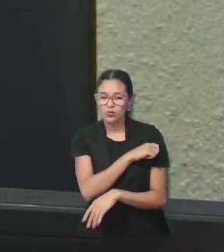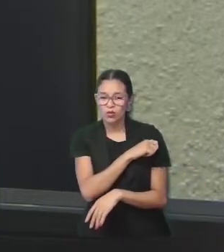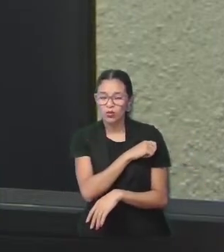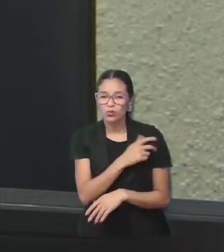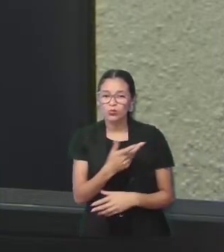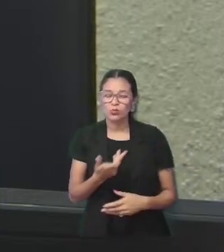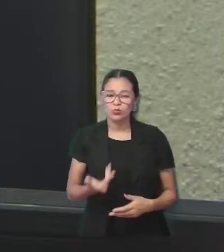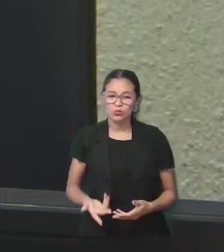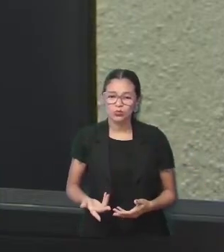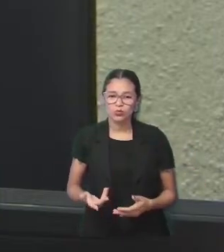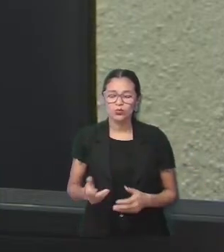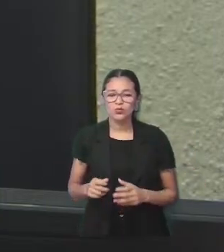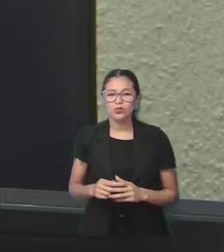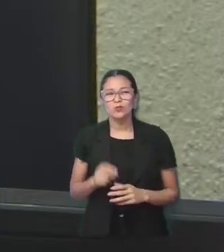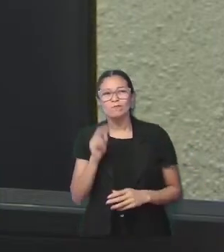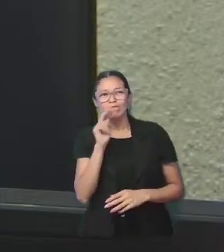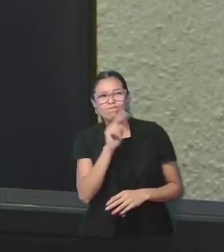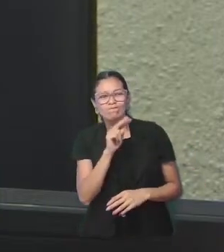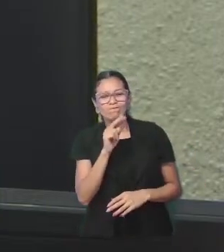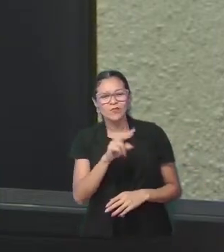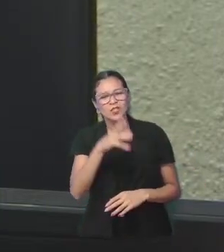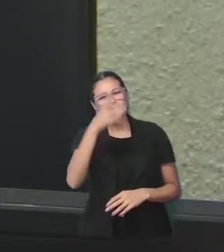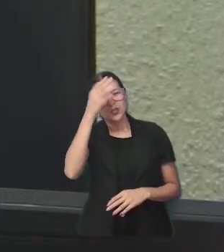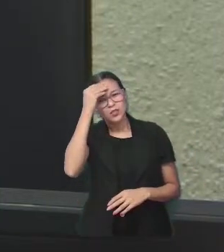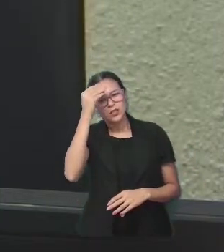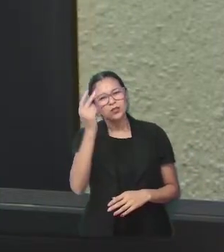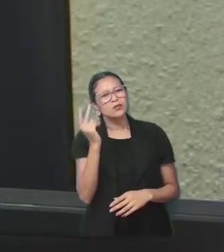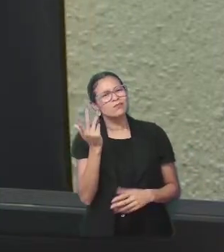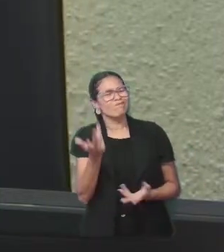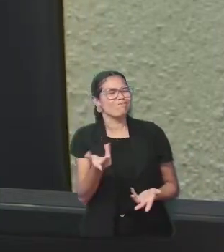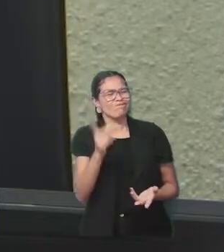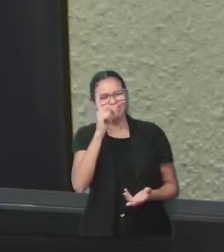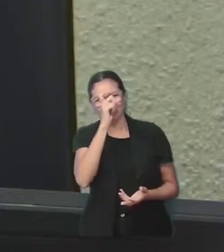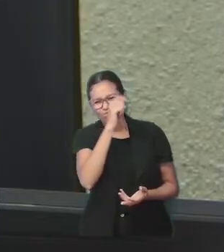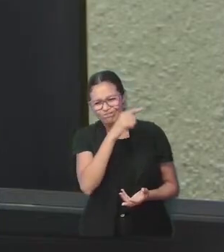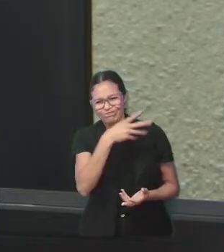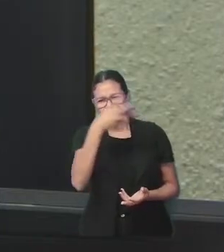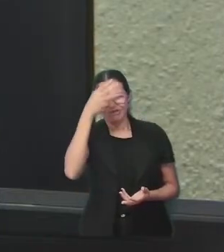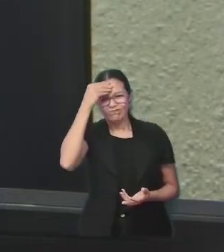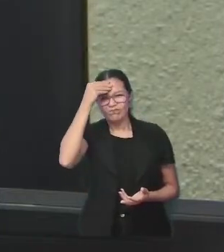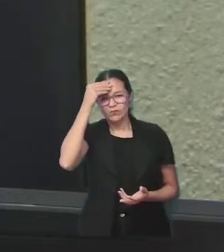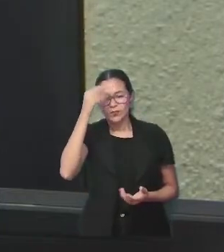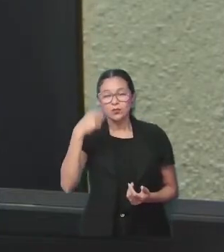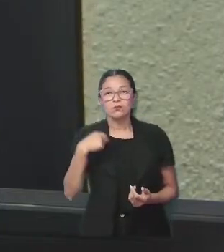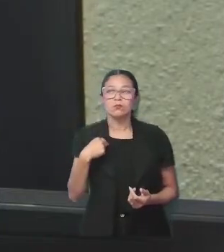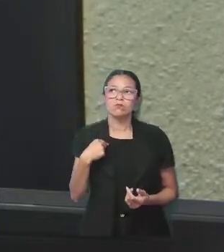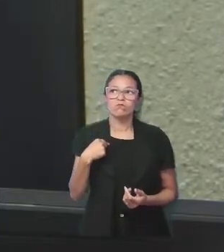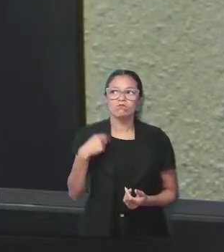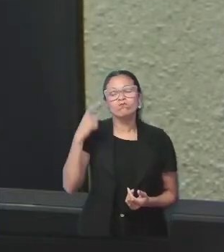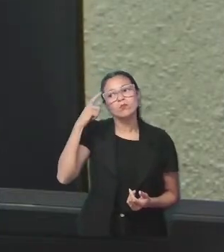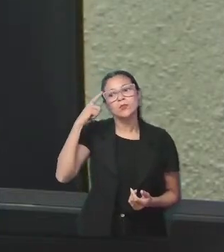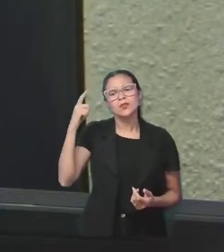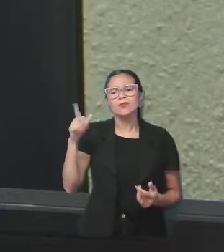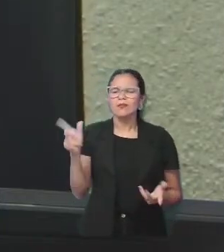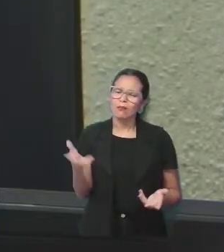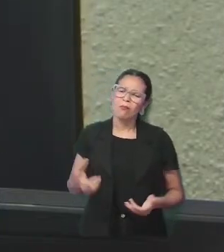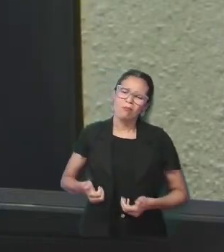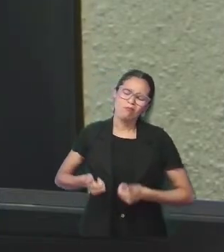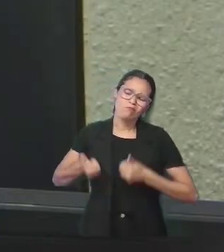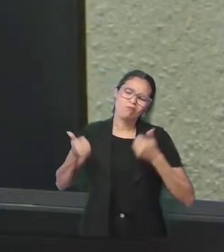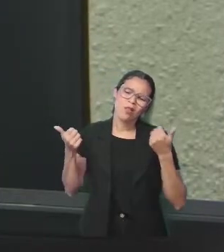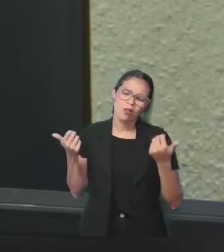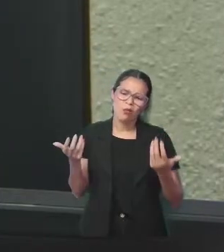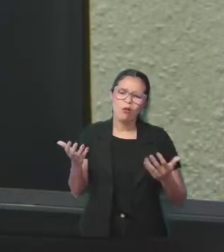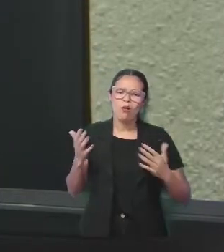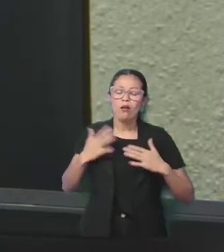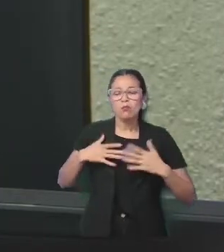poderem gravar o que estava sendo dito nas aulas também. E eu também pensei no conforto dos alunos,